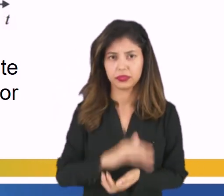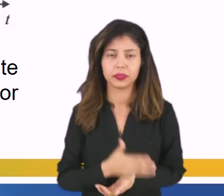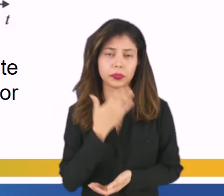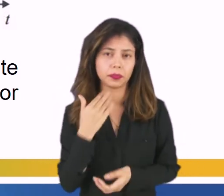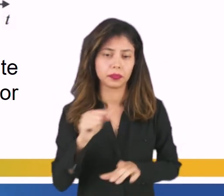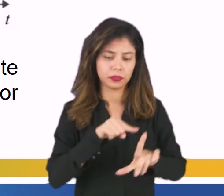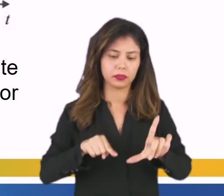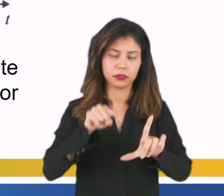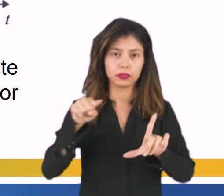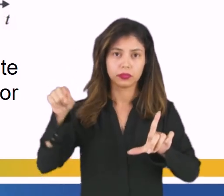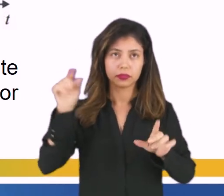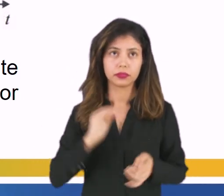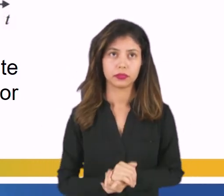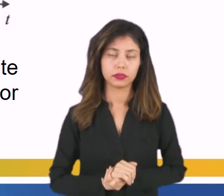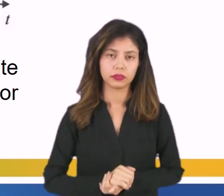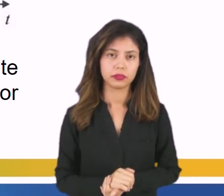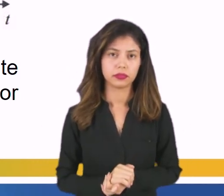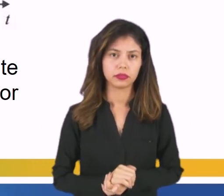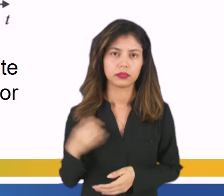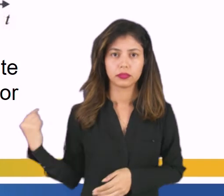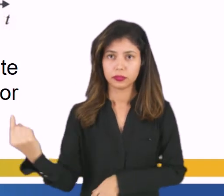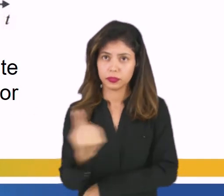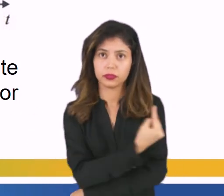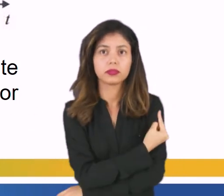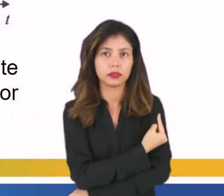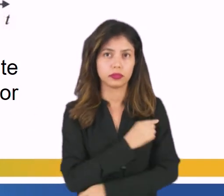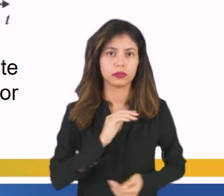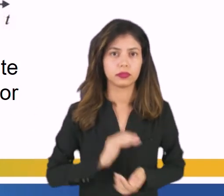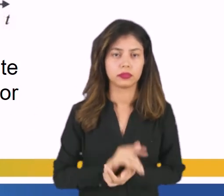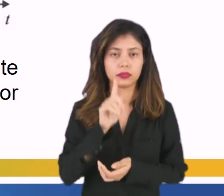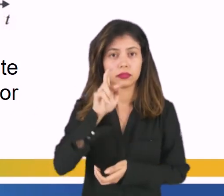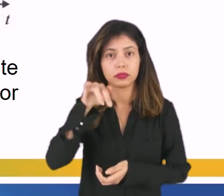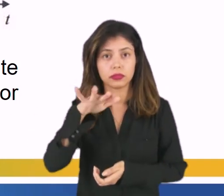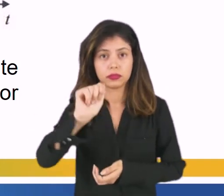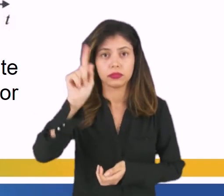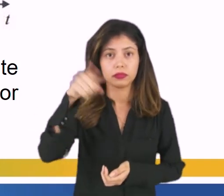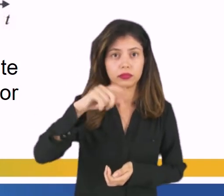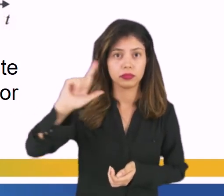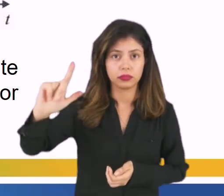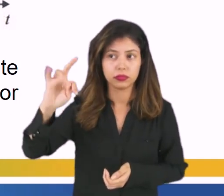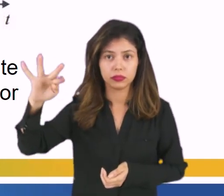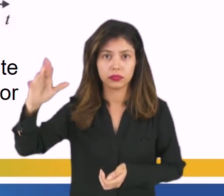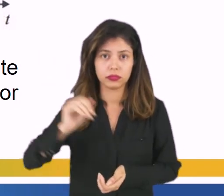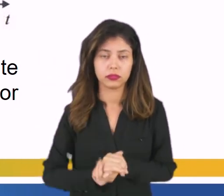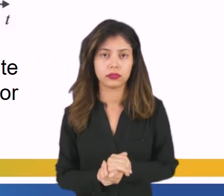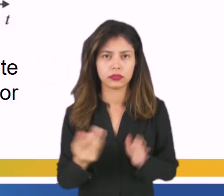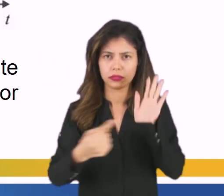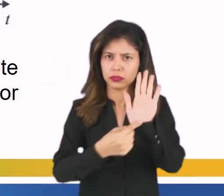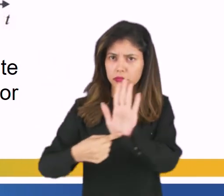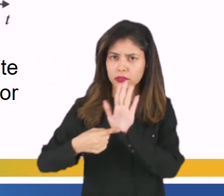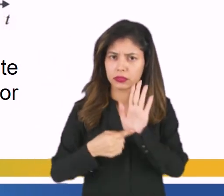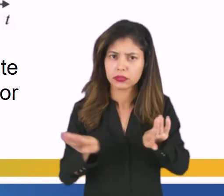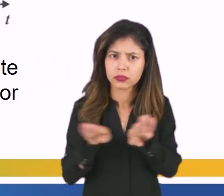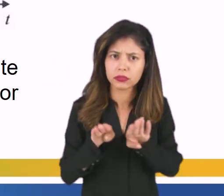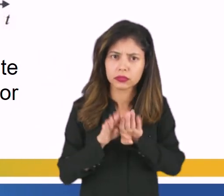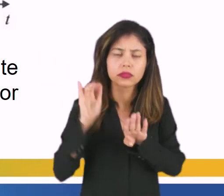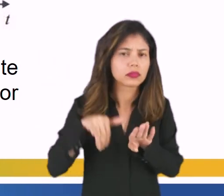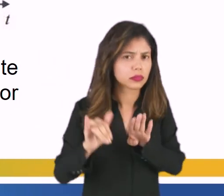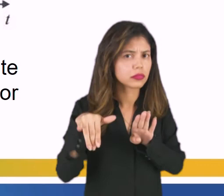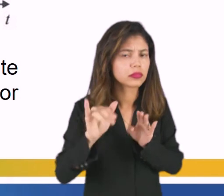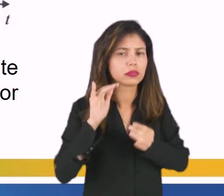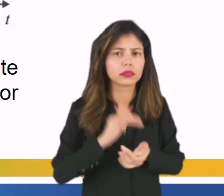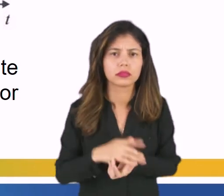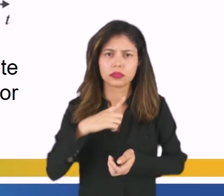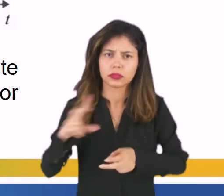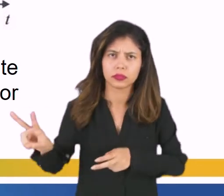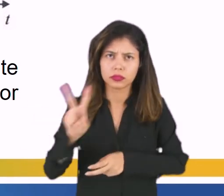gráfico. A nossa gramas por litro, ela está representada no eixo do Y. E aí nós